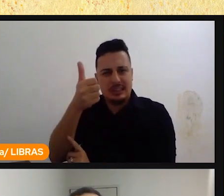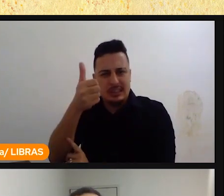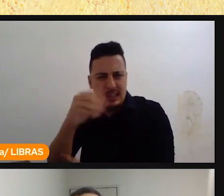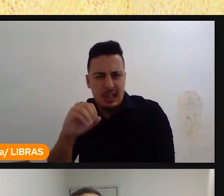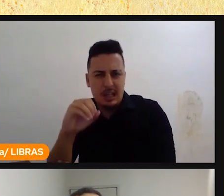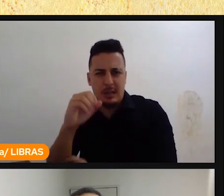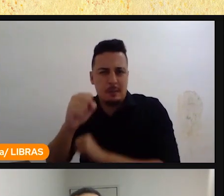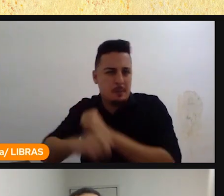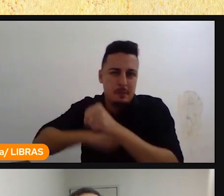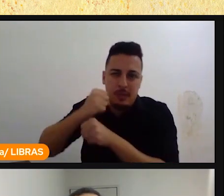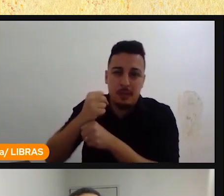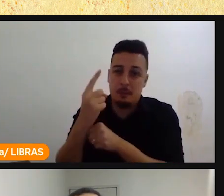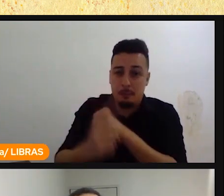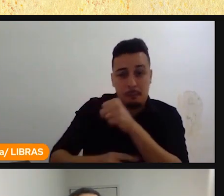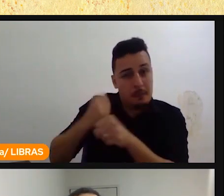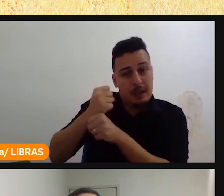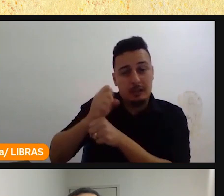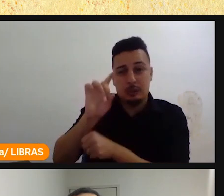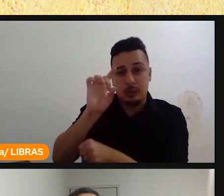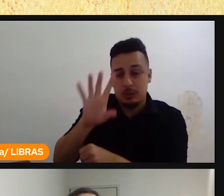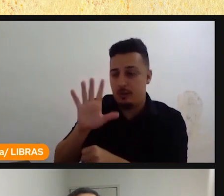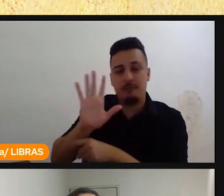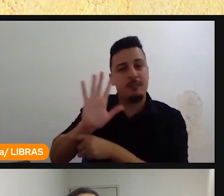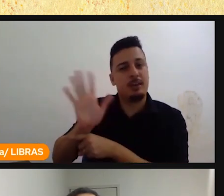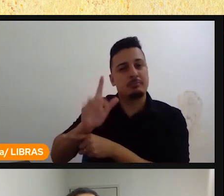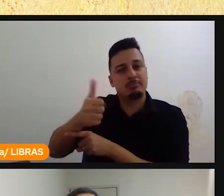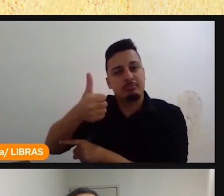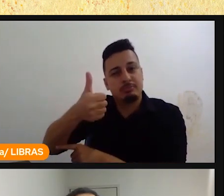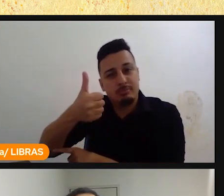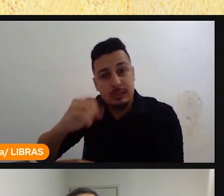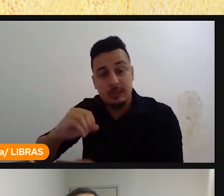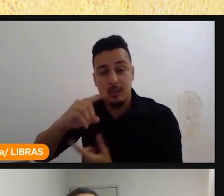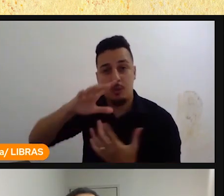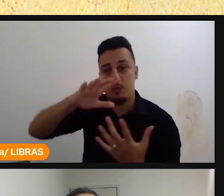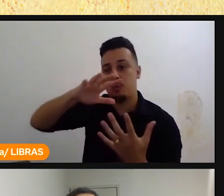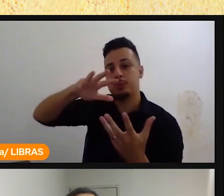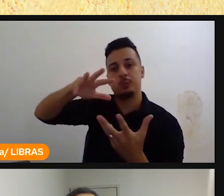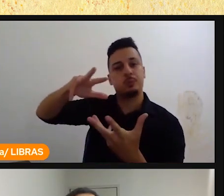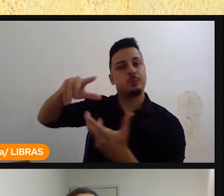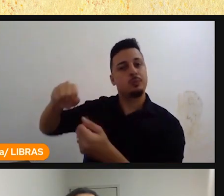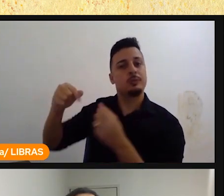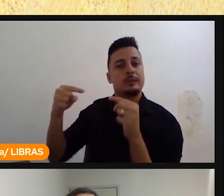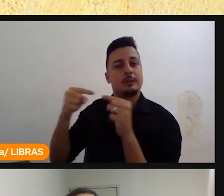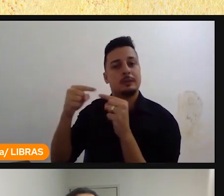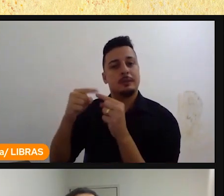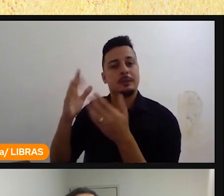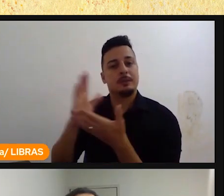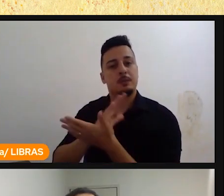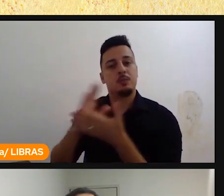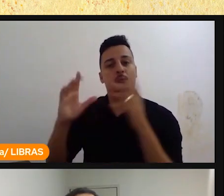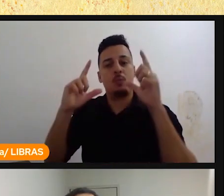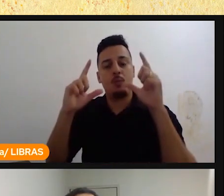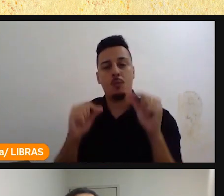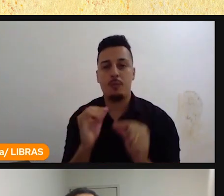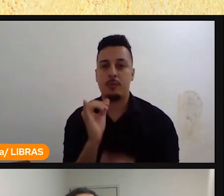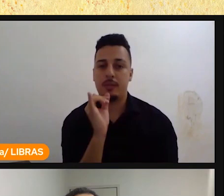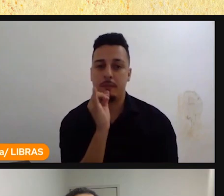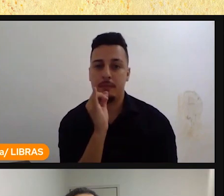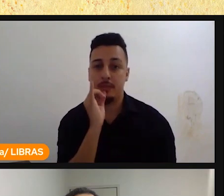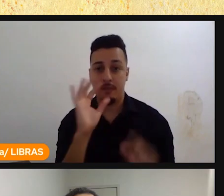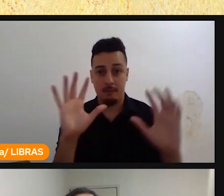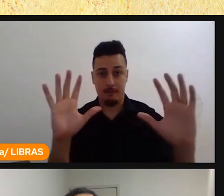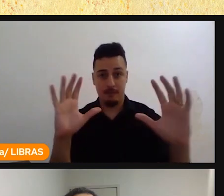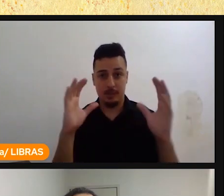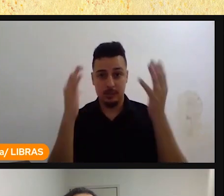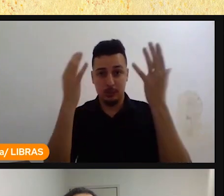ano. E no mundo também ainda é uma coisa muito restrita ainda. No Festival de Annecy, por exemplo, que é o maior